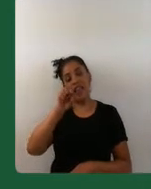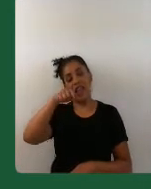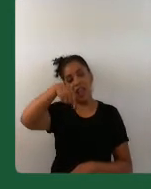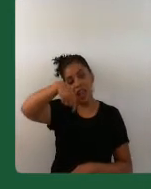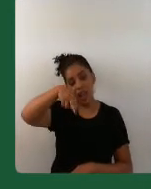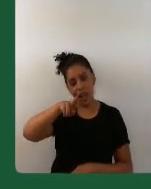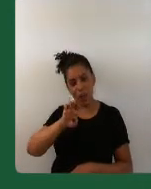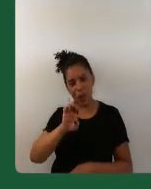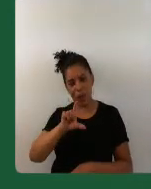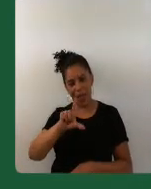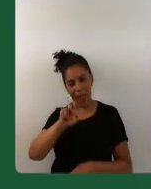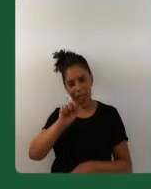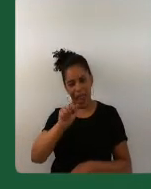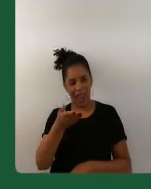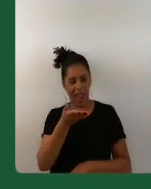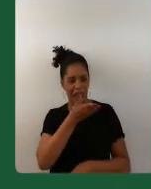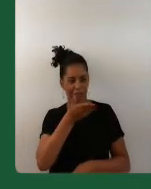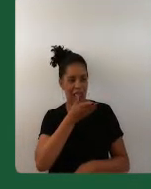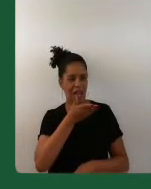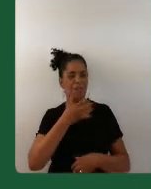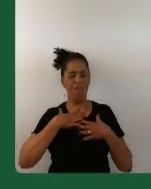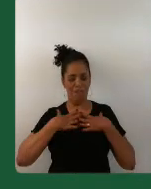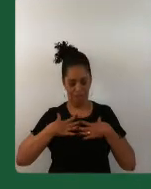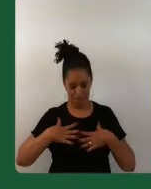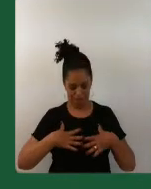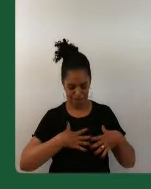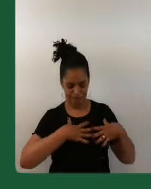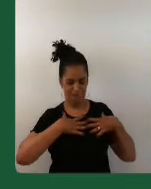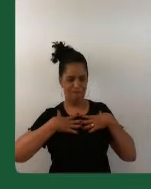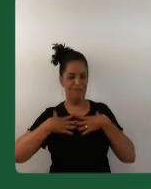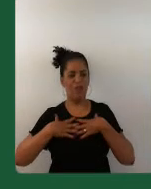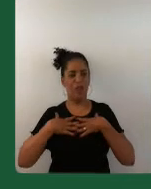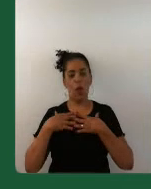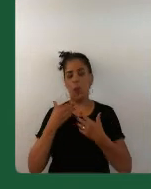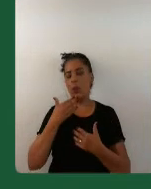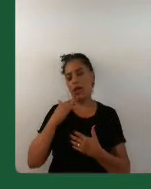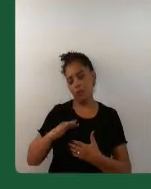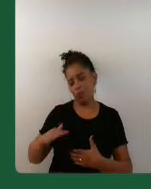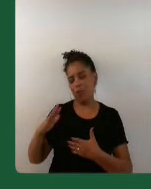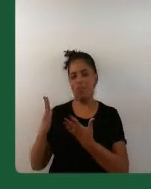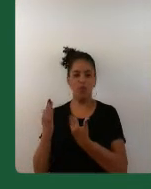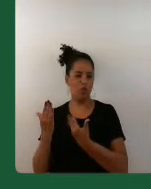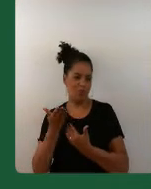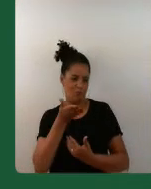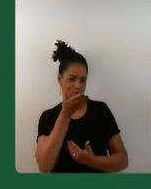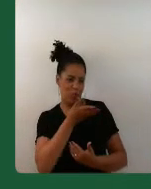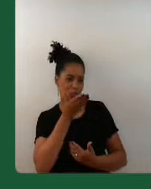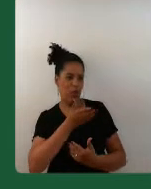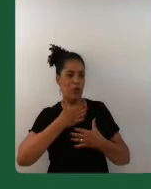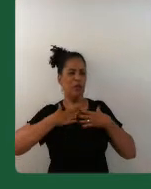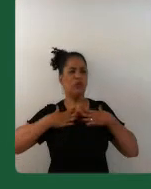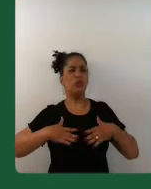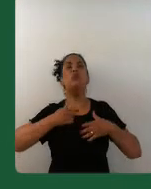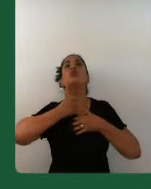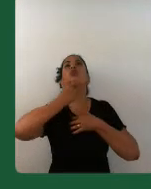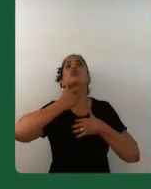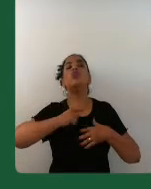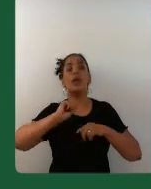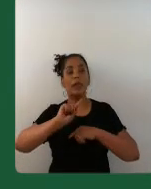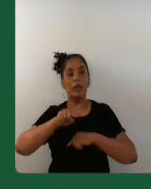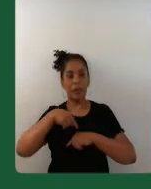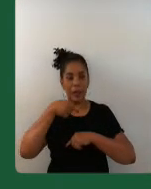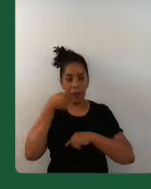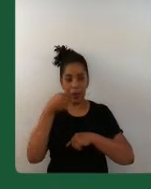queimaduras, né, retrações cervicais, podemos ver um paciente jovem com uma grande retração cervical, né, e após a cirurgia